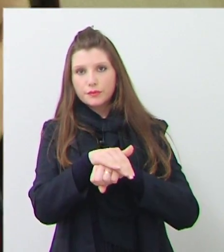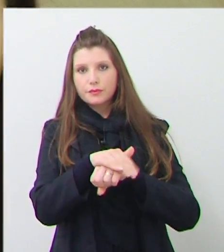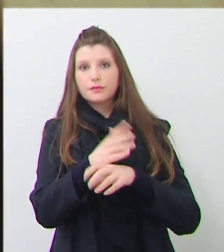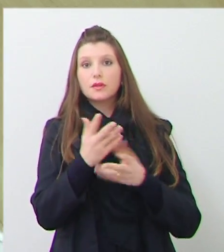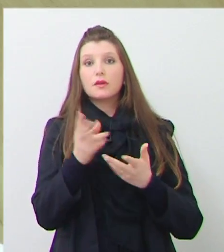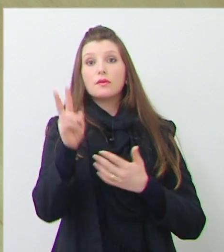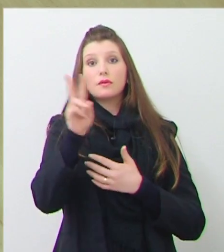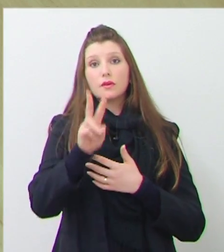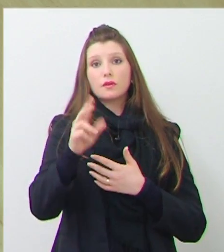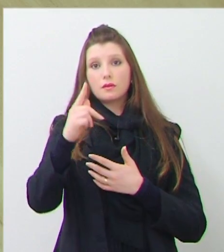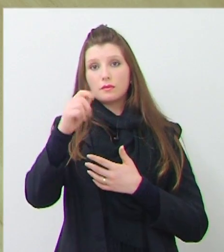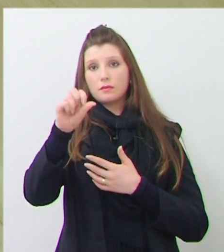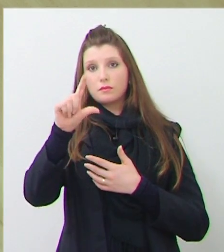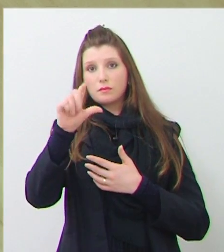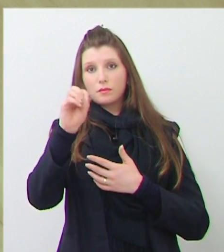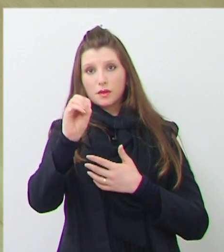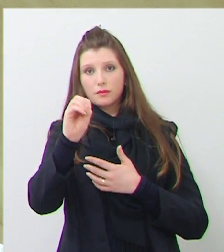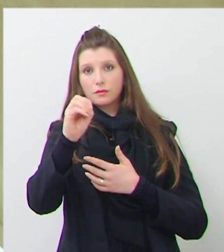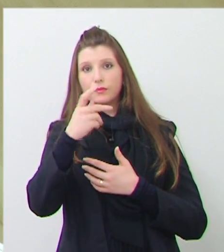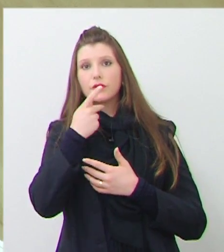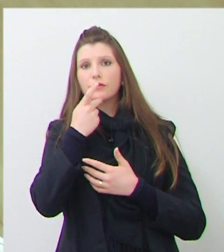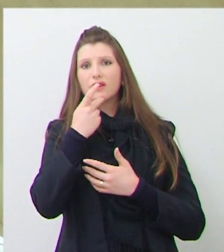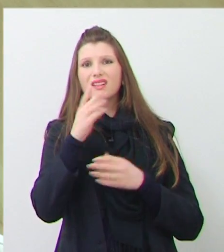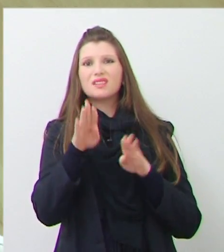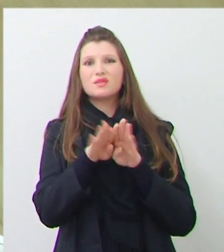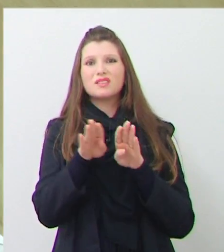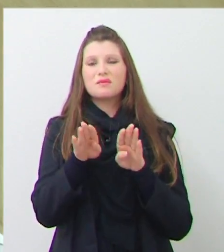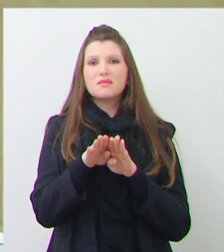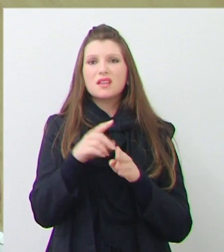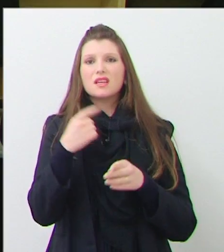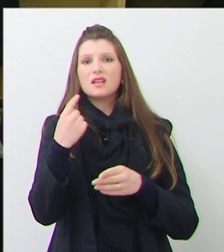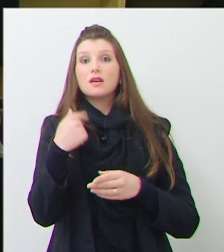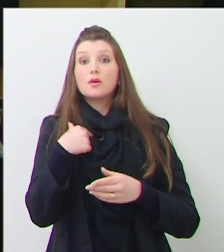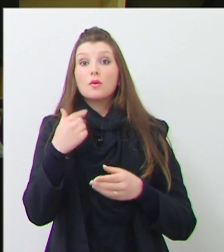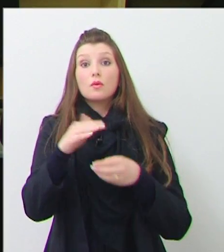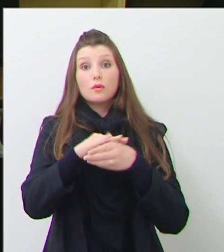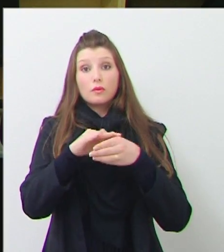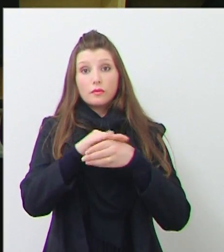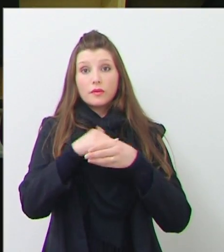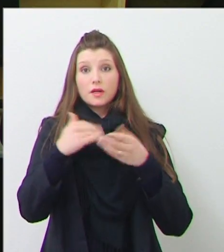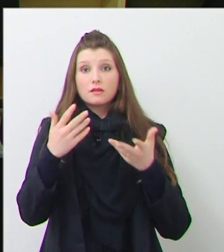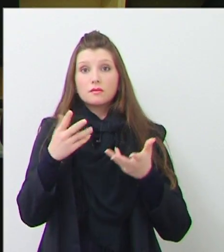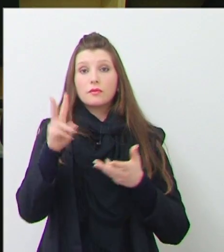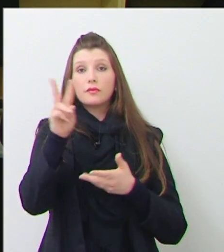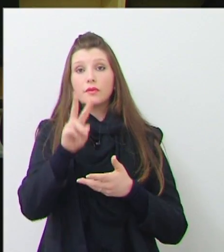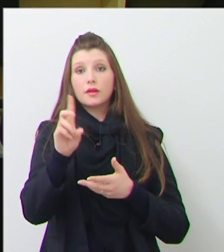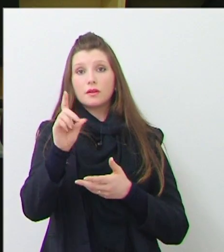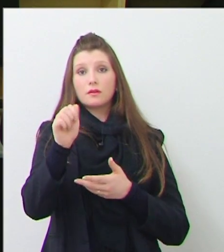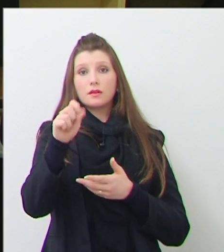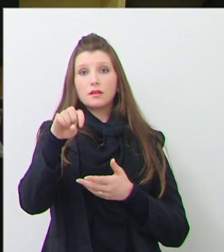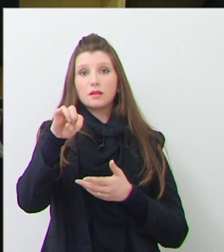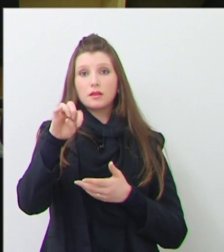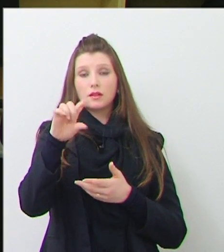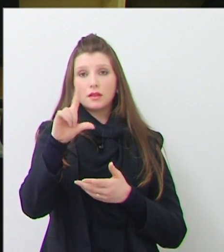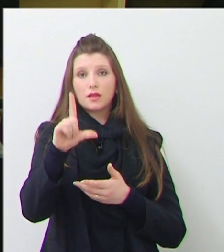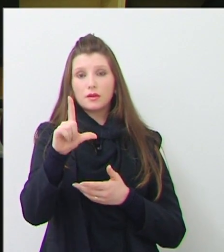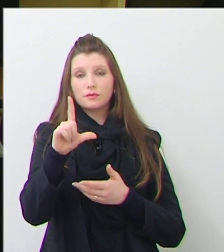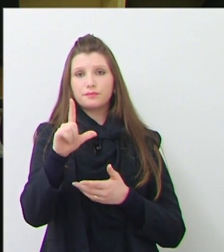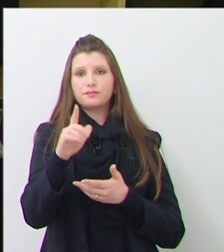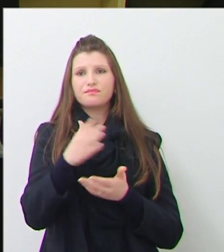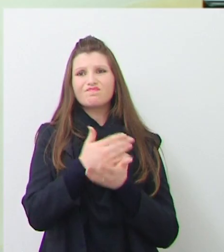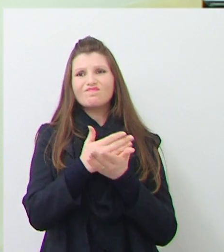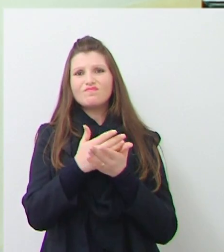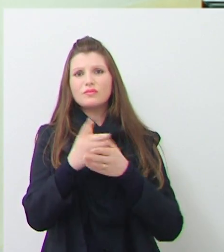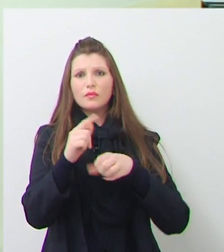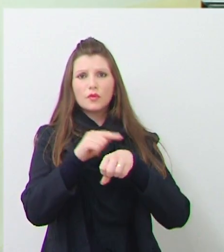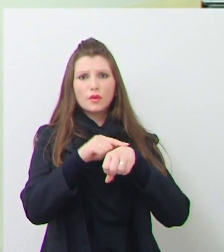foi o vereador Paulo Ferrarese. E falando em acidentes, eu converso aqui com o vereador Daniel Freitas, ele que, durante o